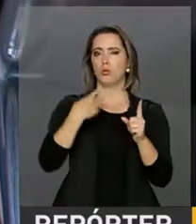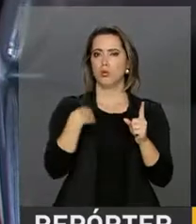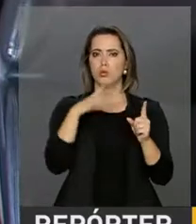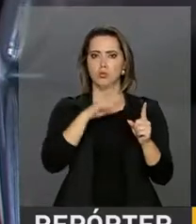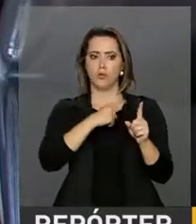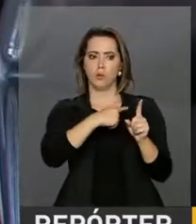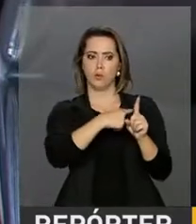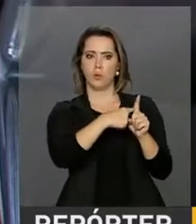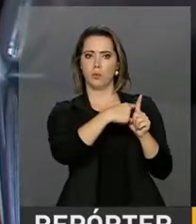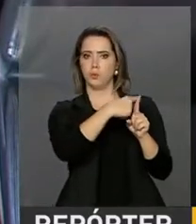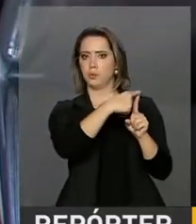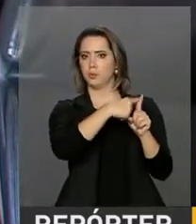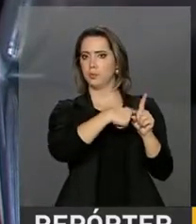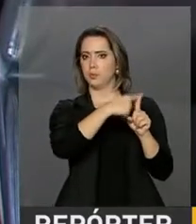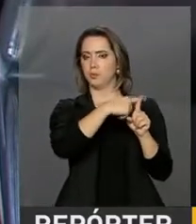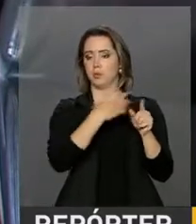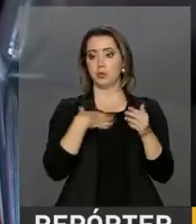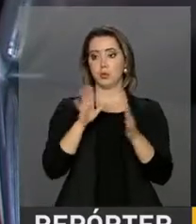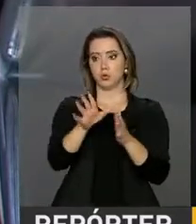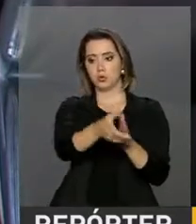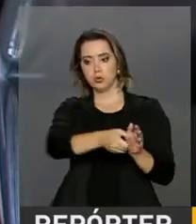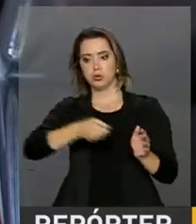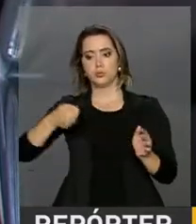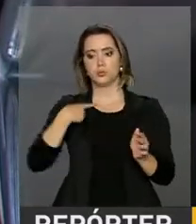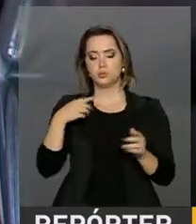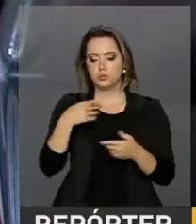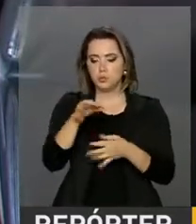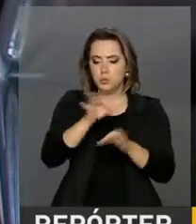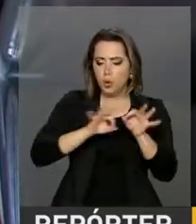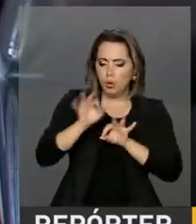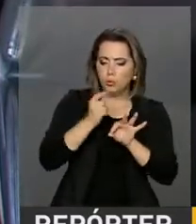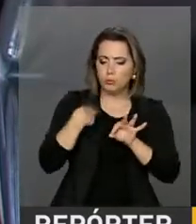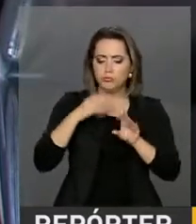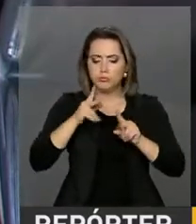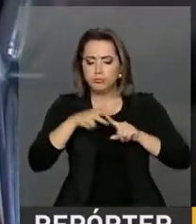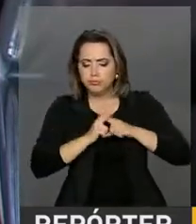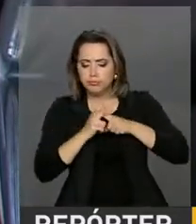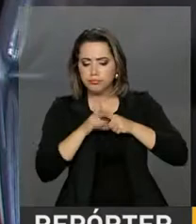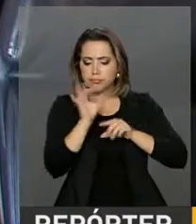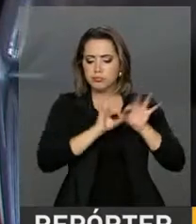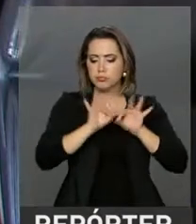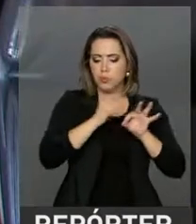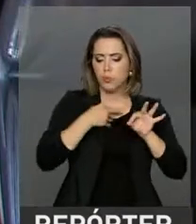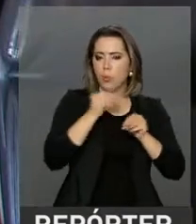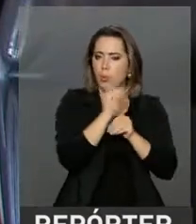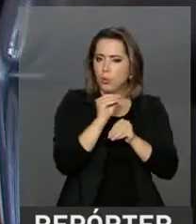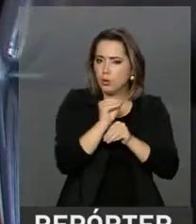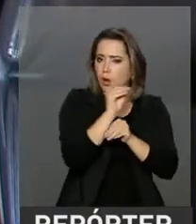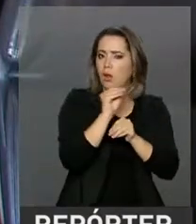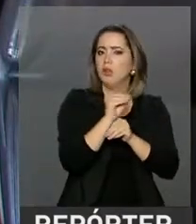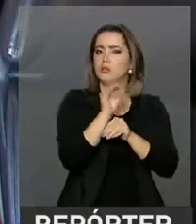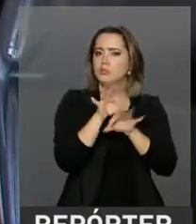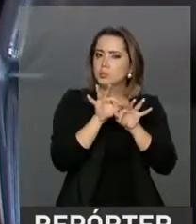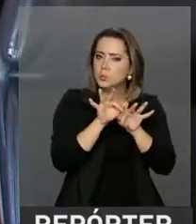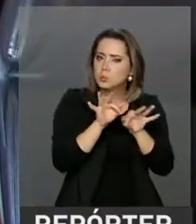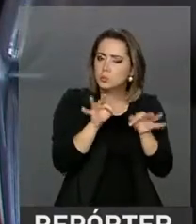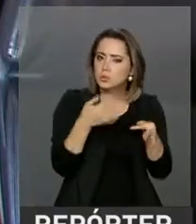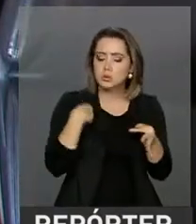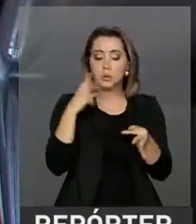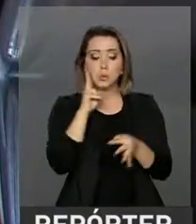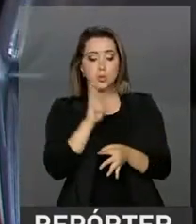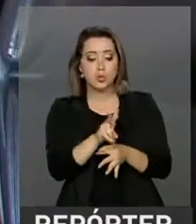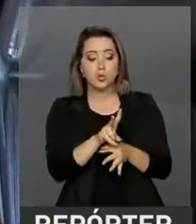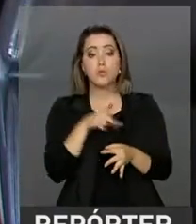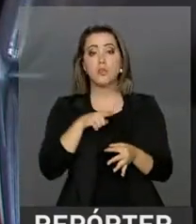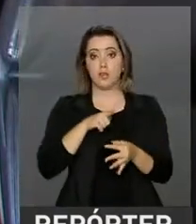do cofre, depois a gente faz todo um trabalho de higienização, de restauração, de pequenos reparos, aí depois a gente verifica se as